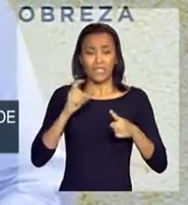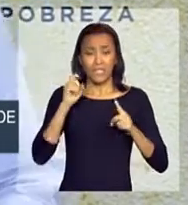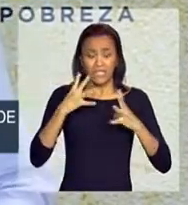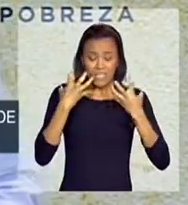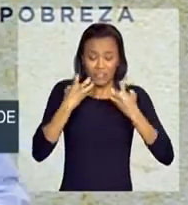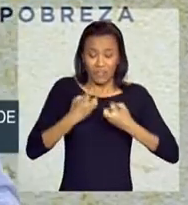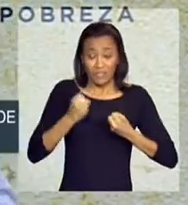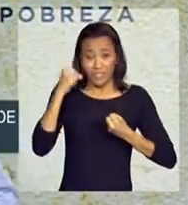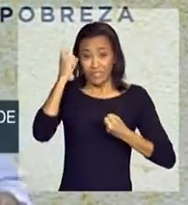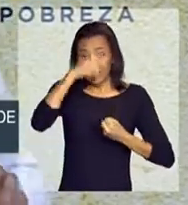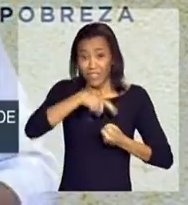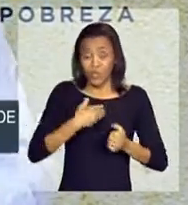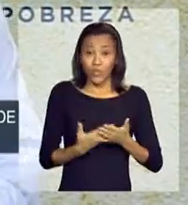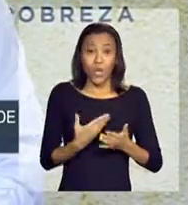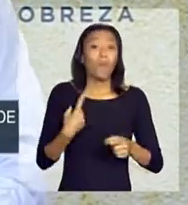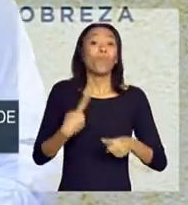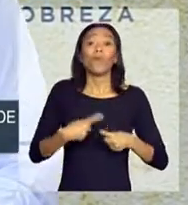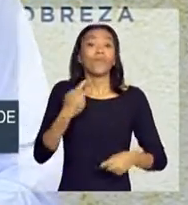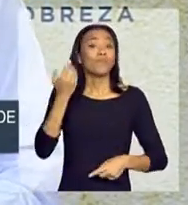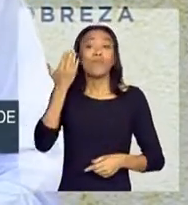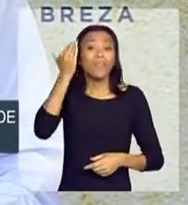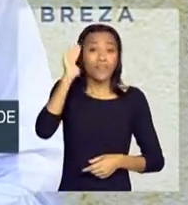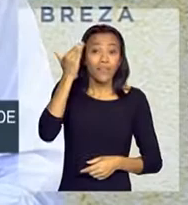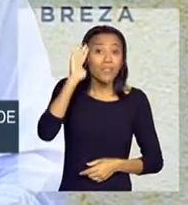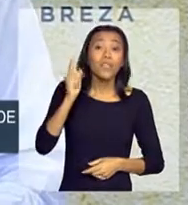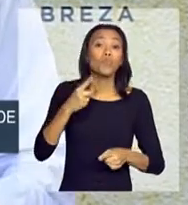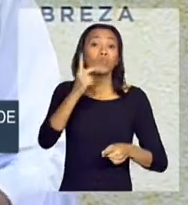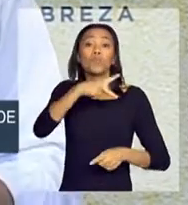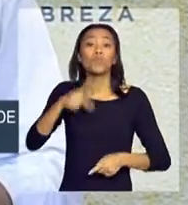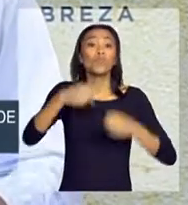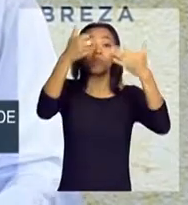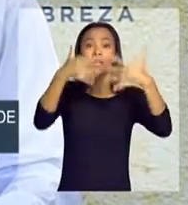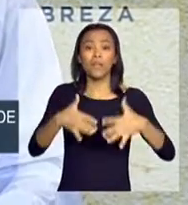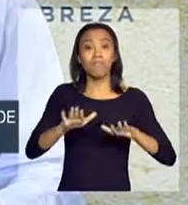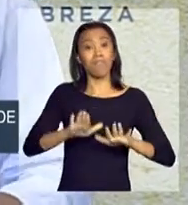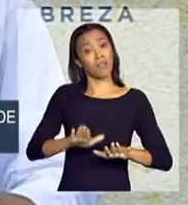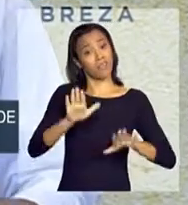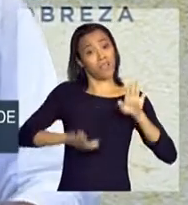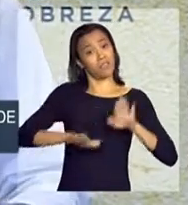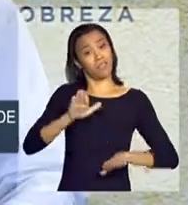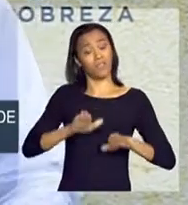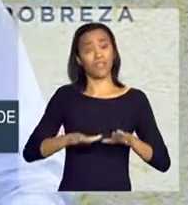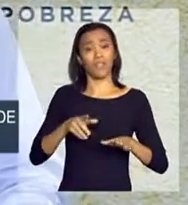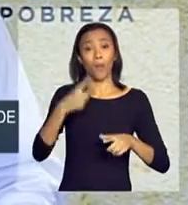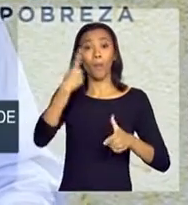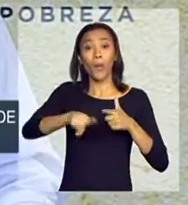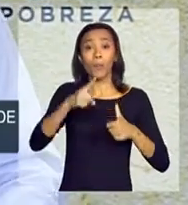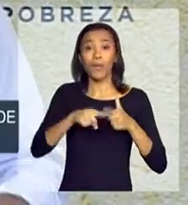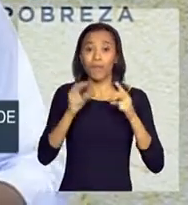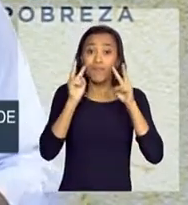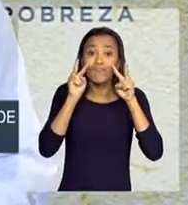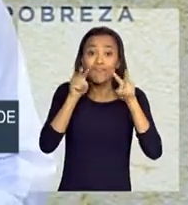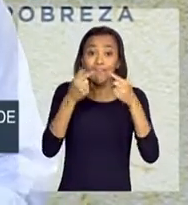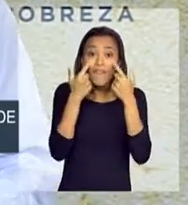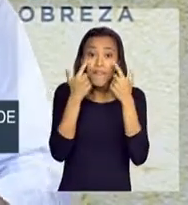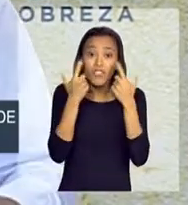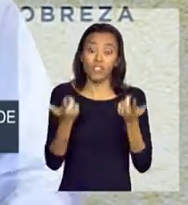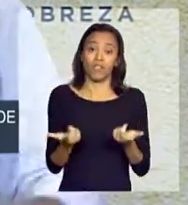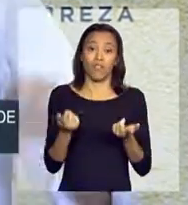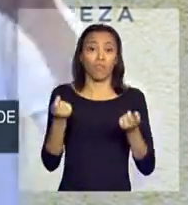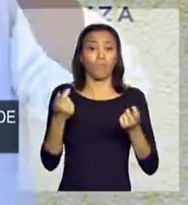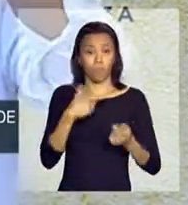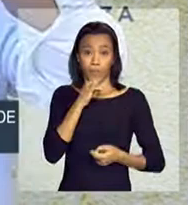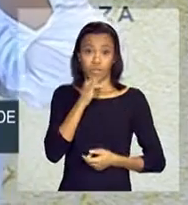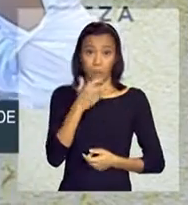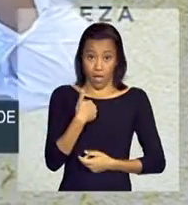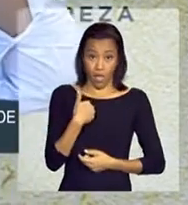estudar não é porque não tá entendendo que o professor tá É mas às vezes tem um problema na visão na vista